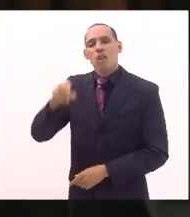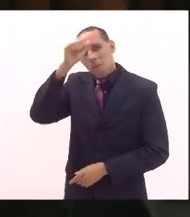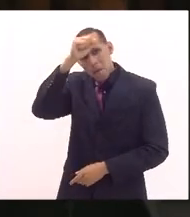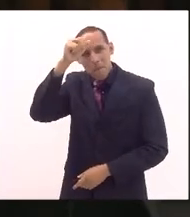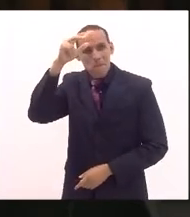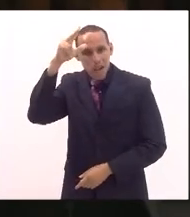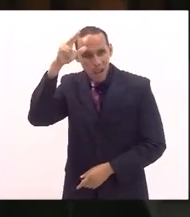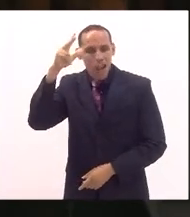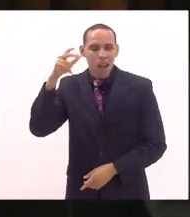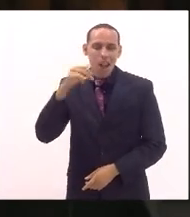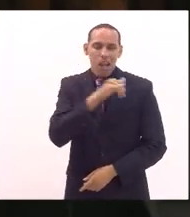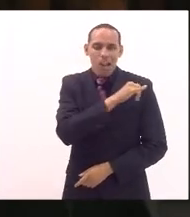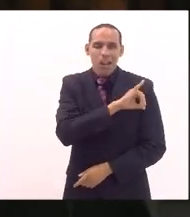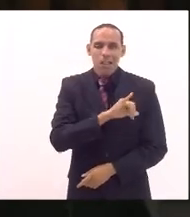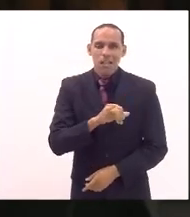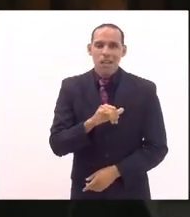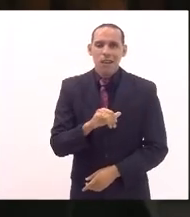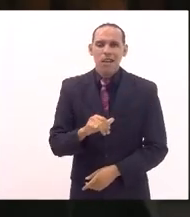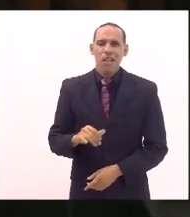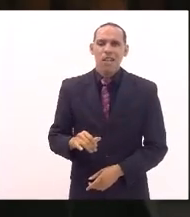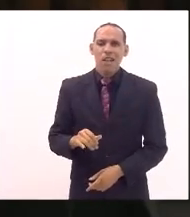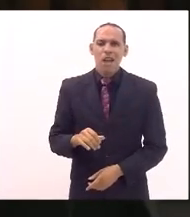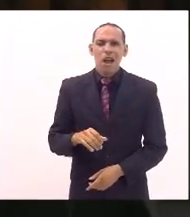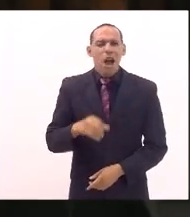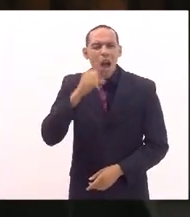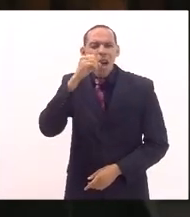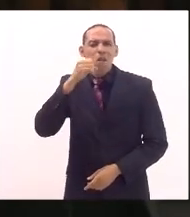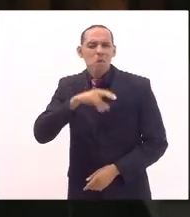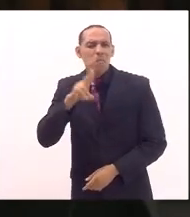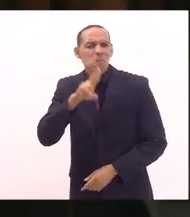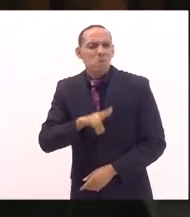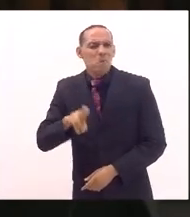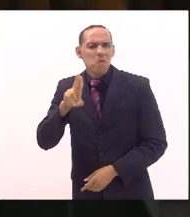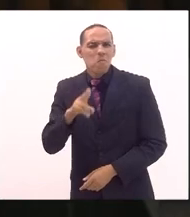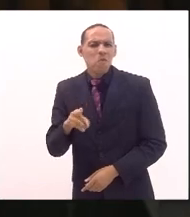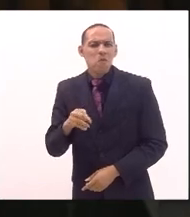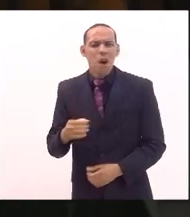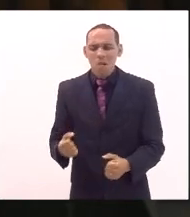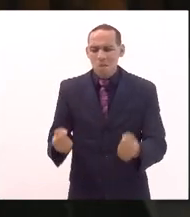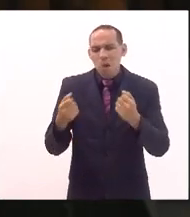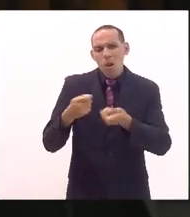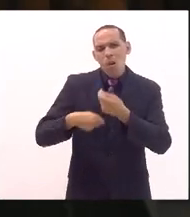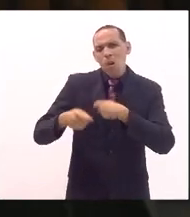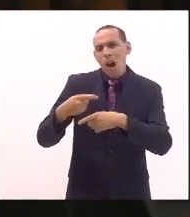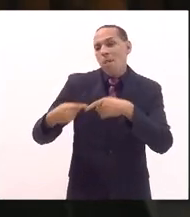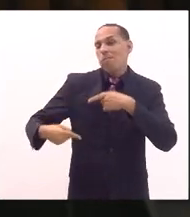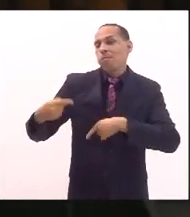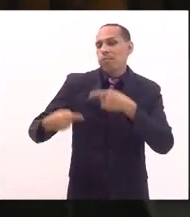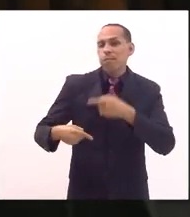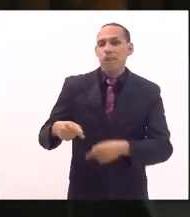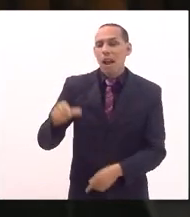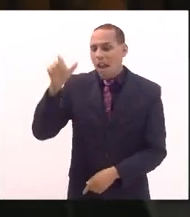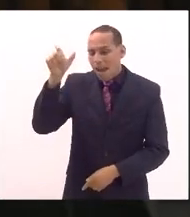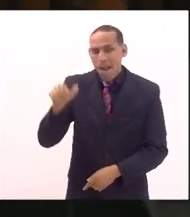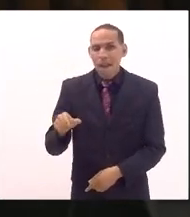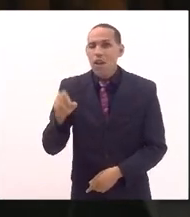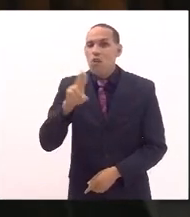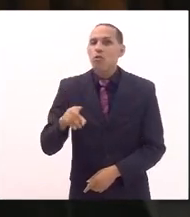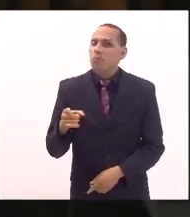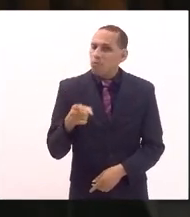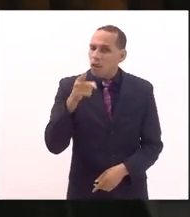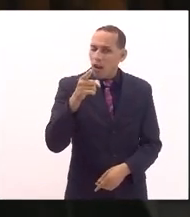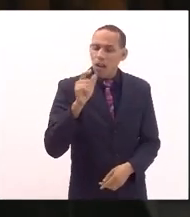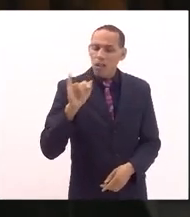do Rio de Janeiro que abusa usa e abusa do poder econômico e do poder político que faz de você